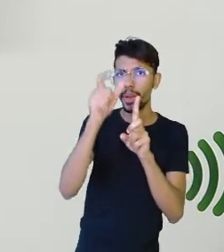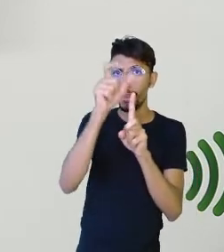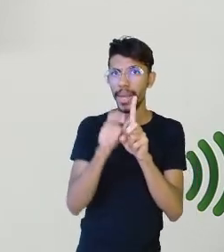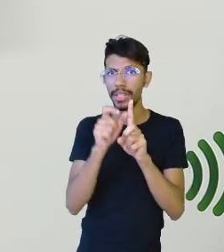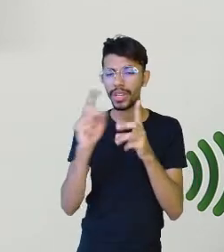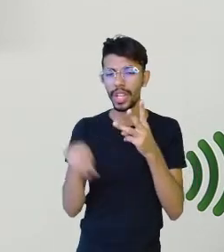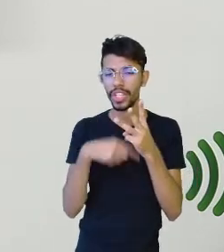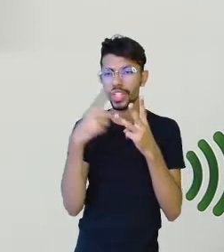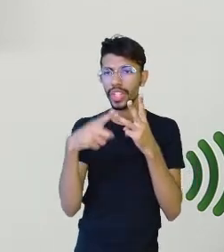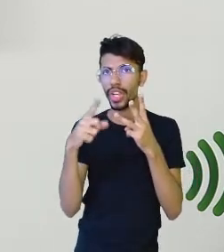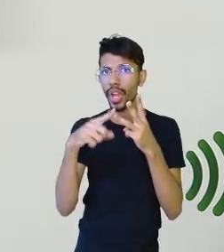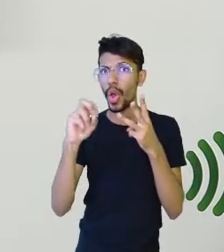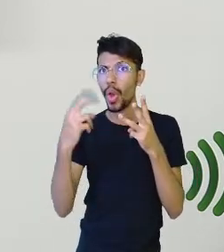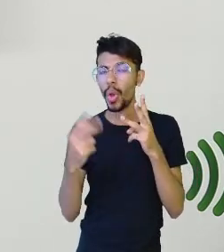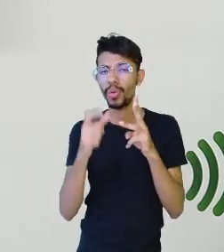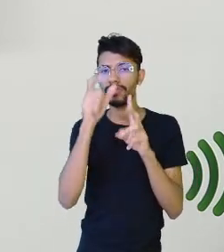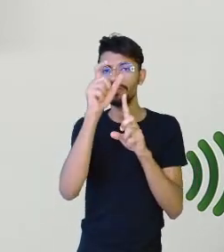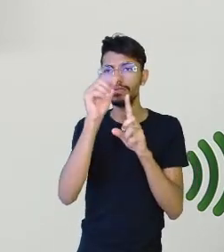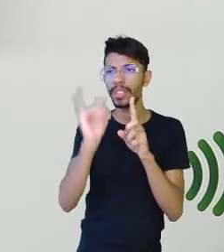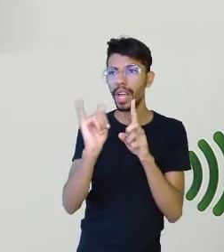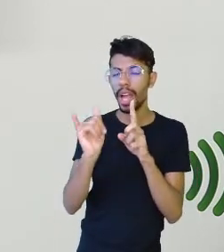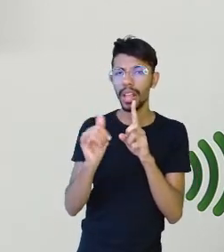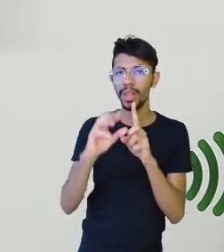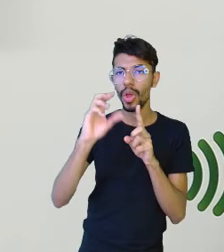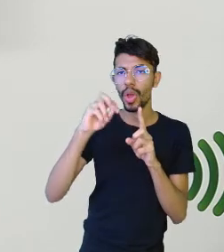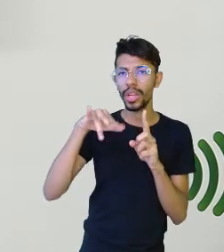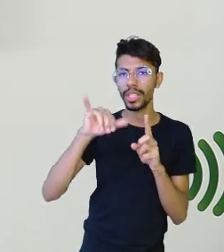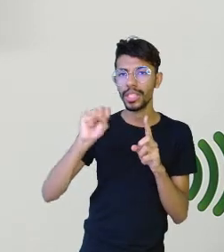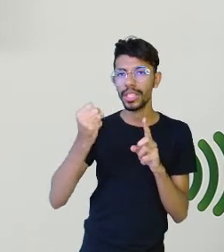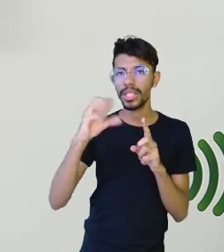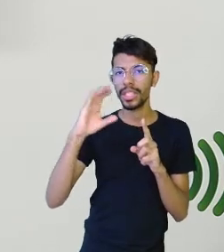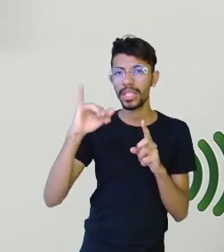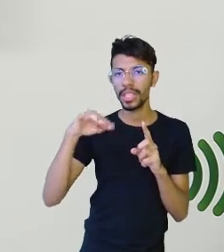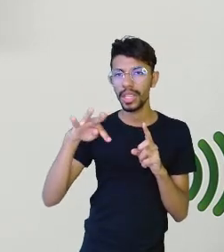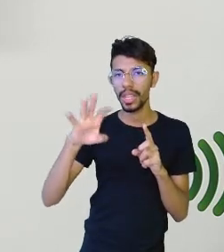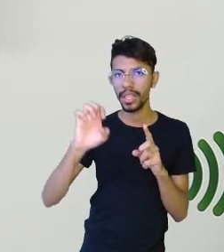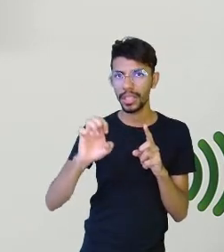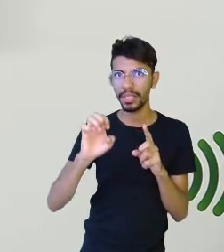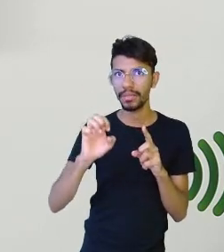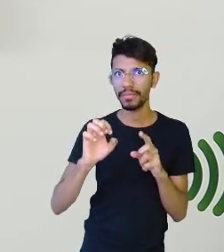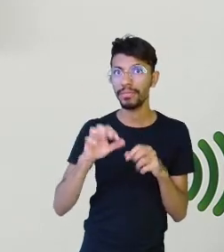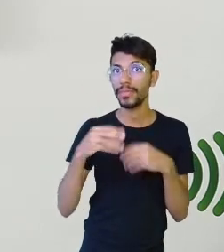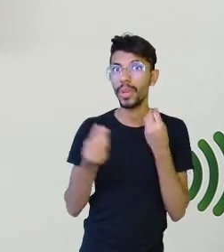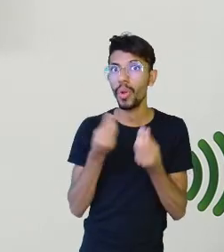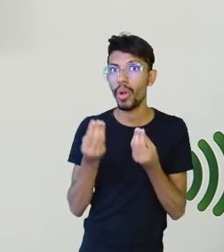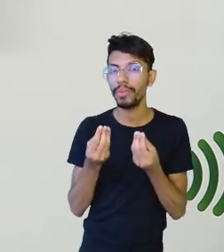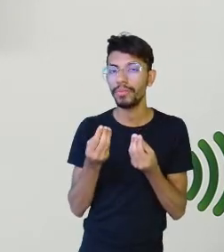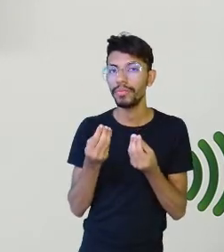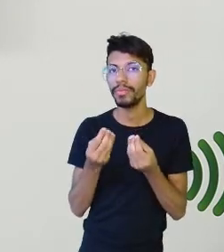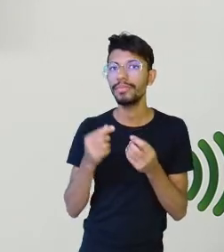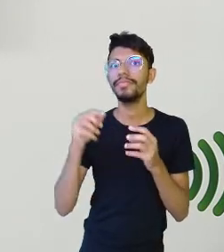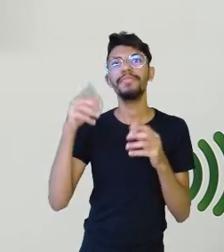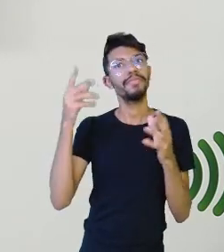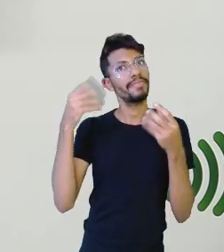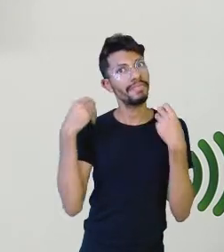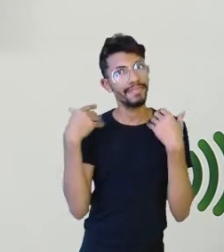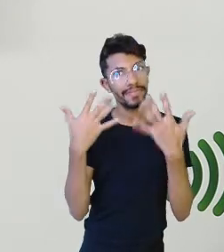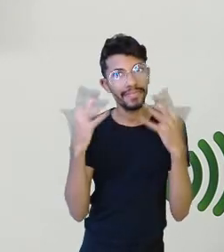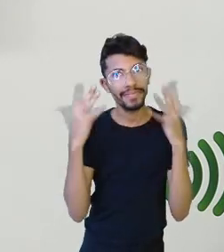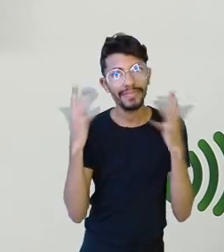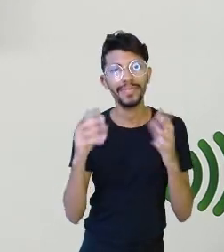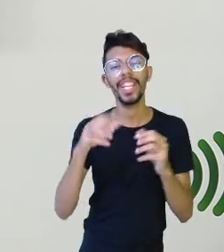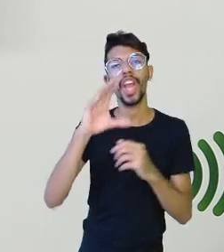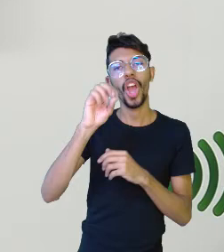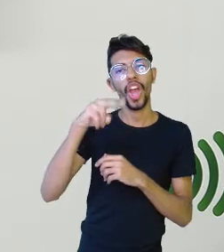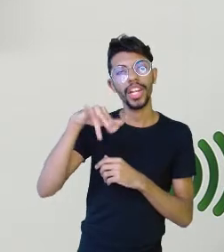onisciente? Muito bem, ele foi um narrador onisciente, porque ele sabia de todos os fatos, né? Inclusive